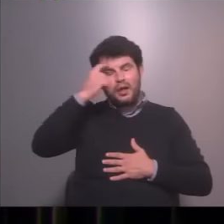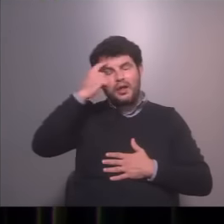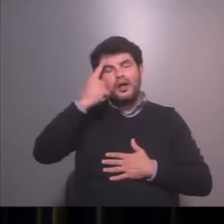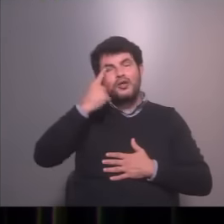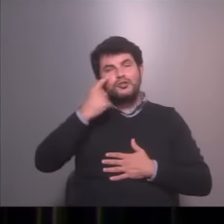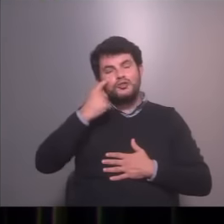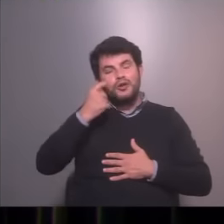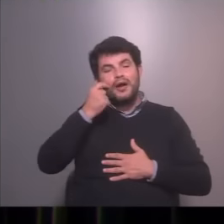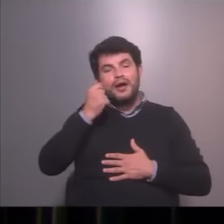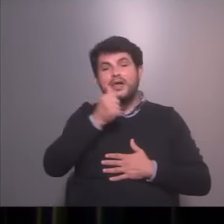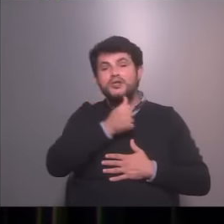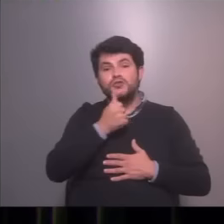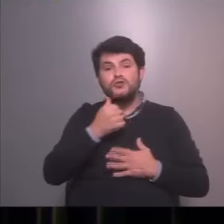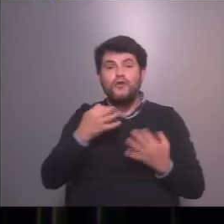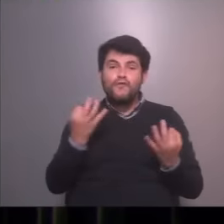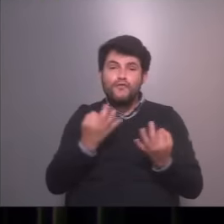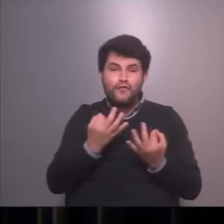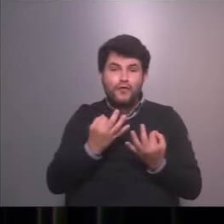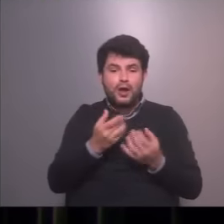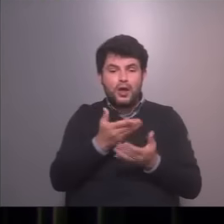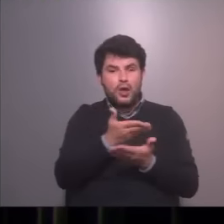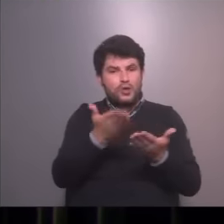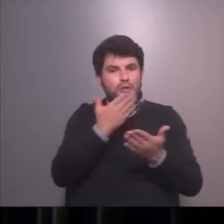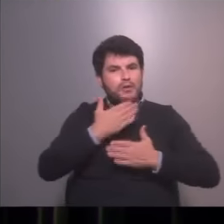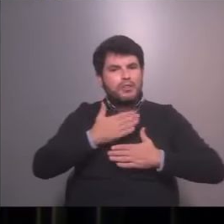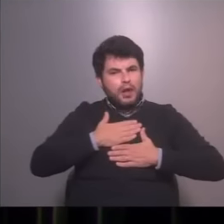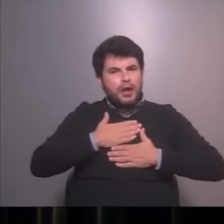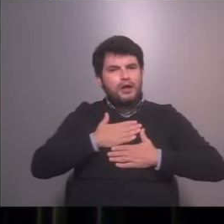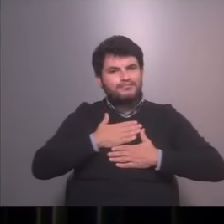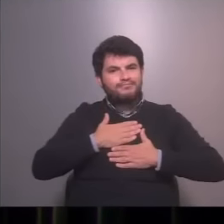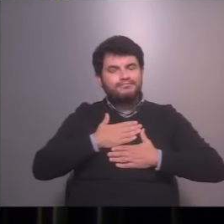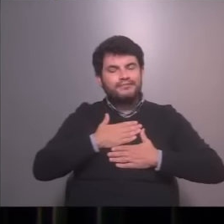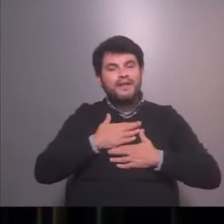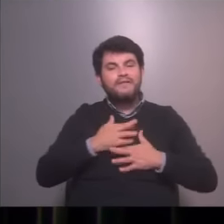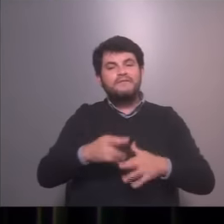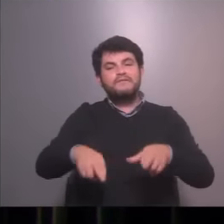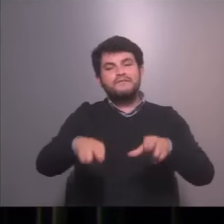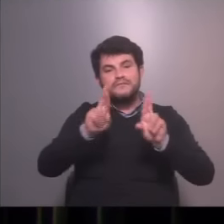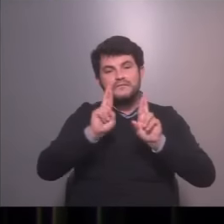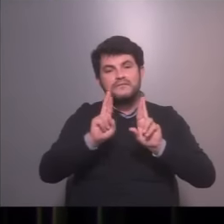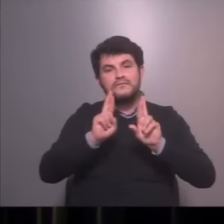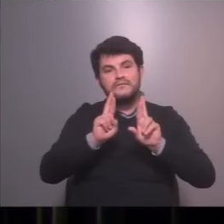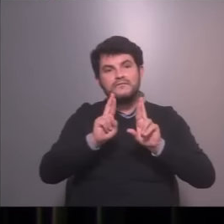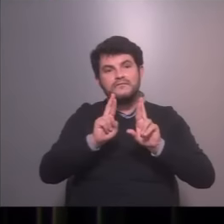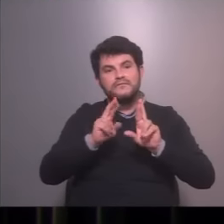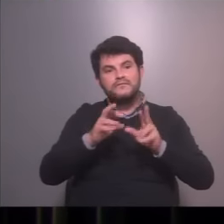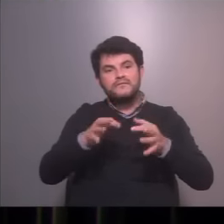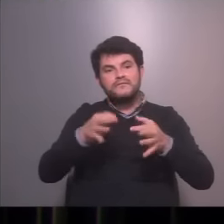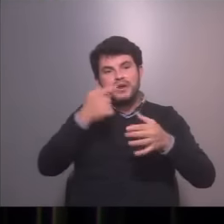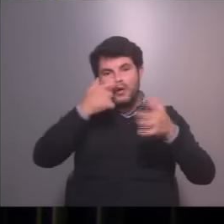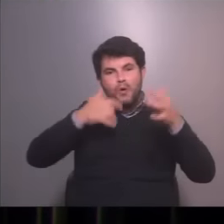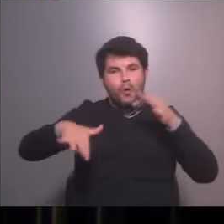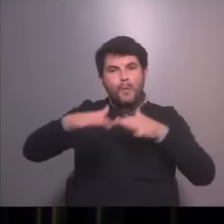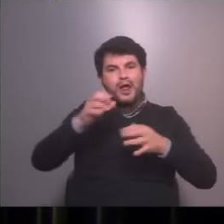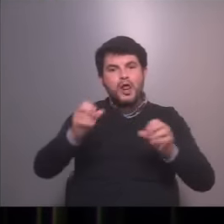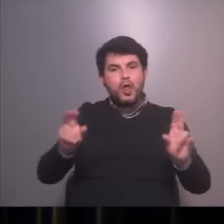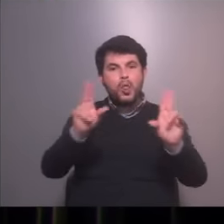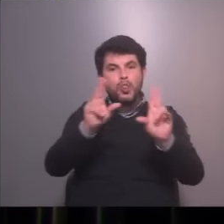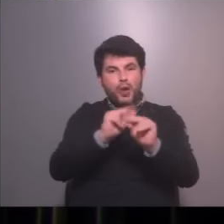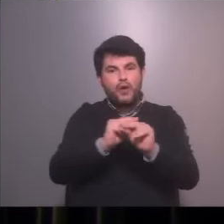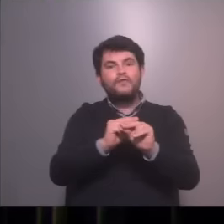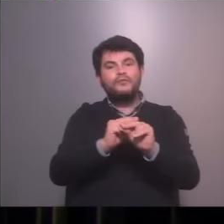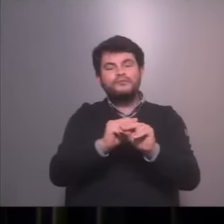dos irmãos, e tudo isso nos faz chorar com os que sofrem. Tudo isso